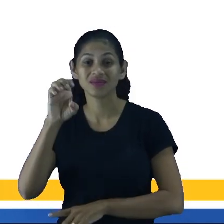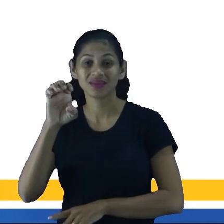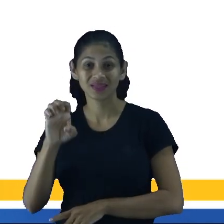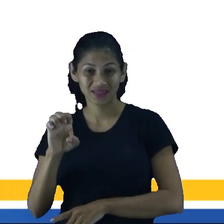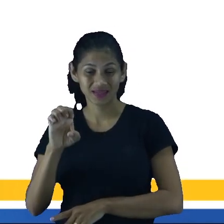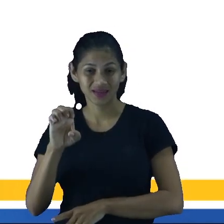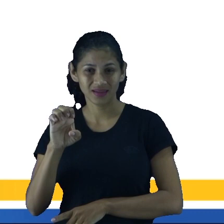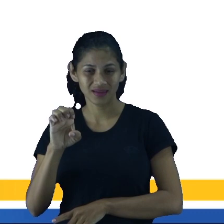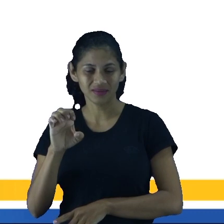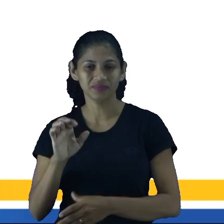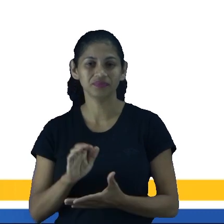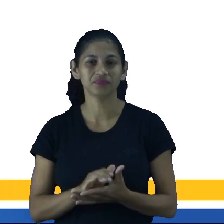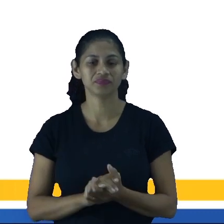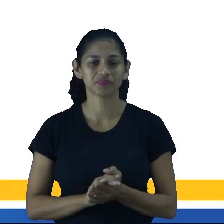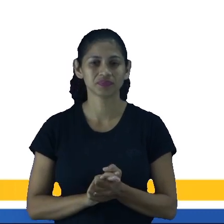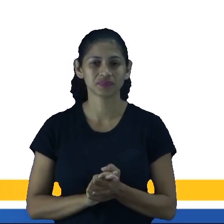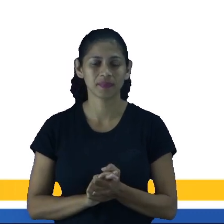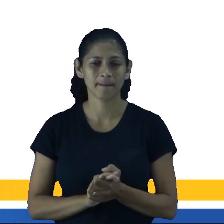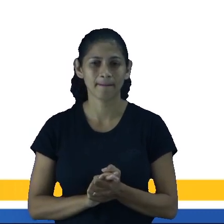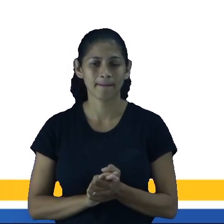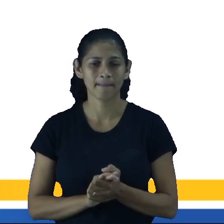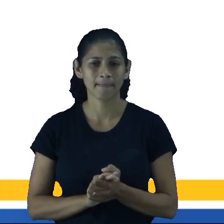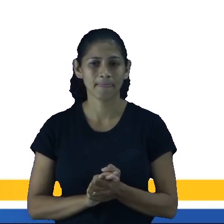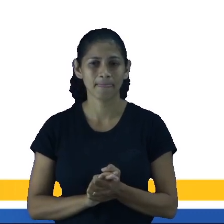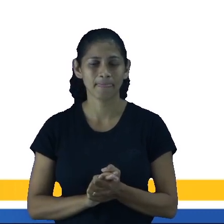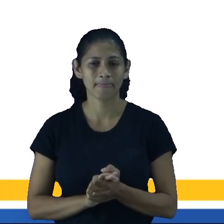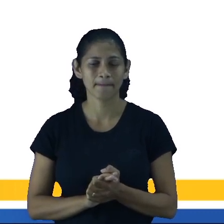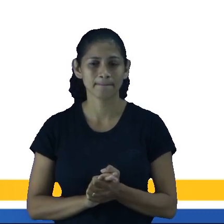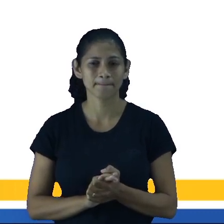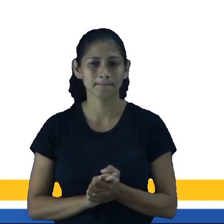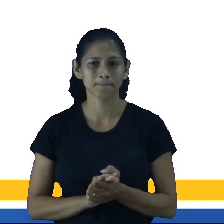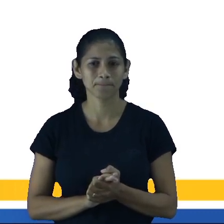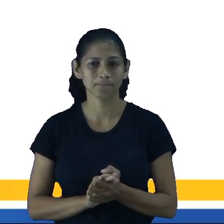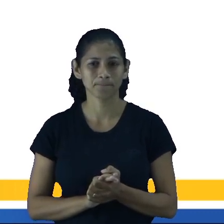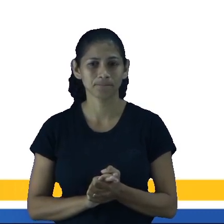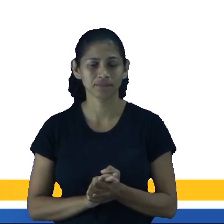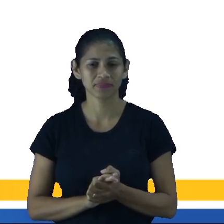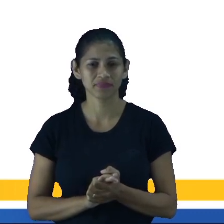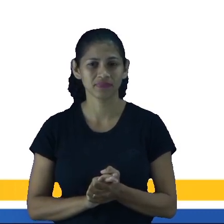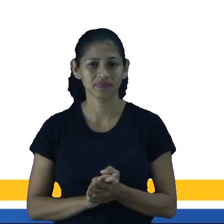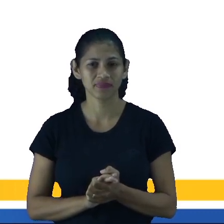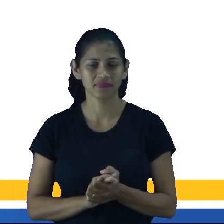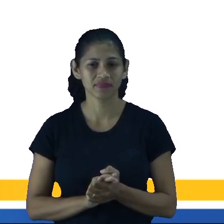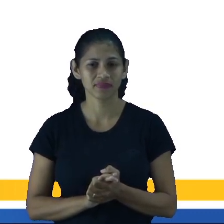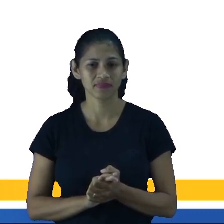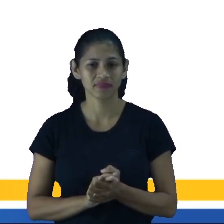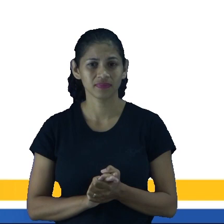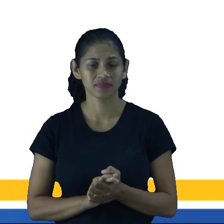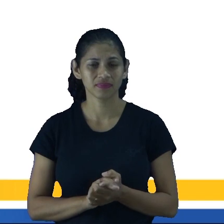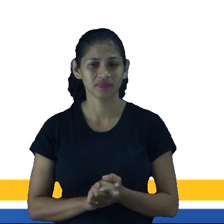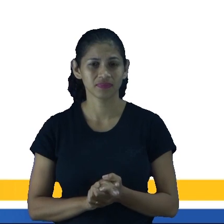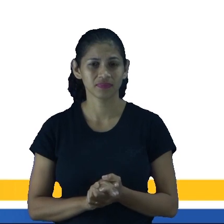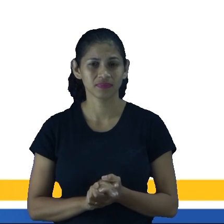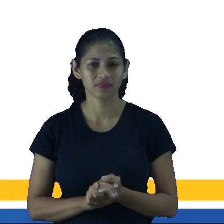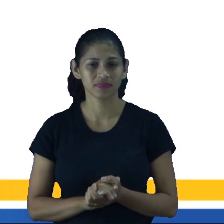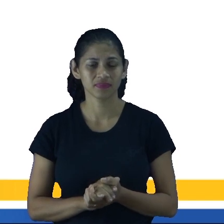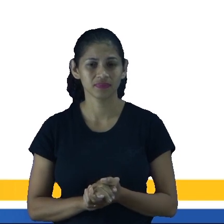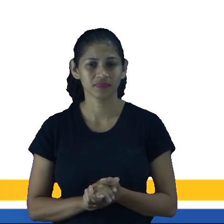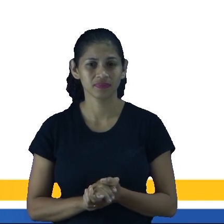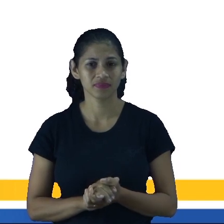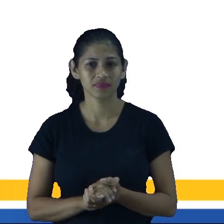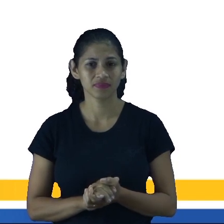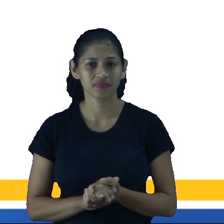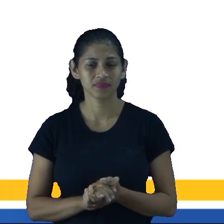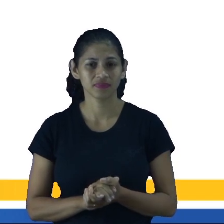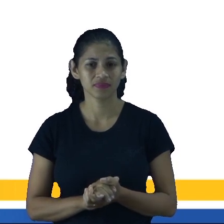gente piensa, né? La gente quiera. Gente, la gente pensa nada, la gente quiere em nada, porque la gente é